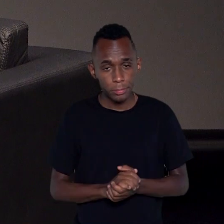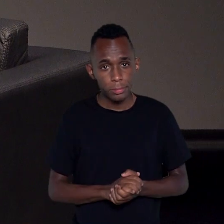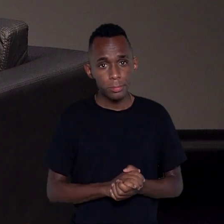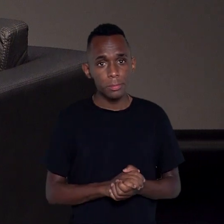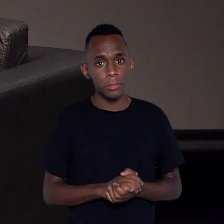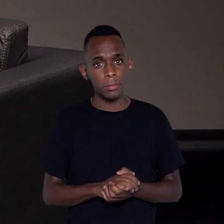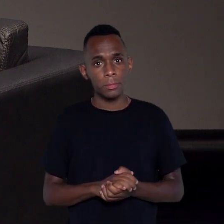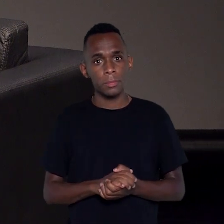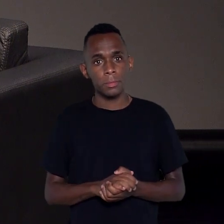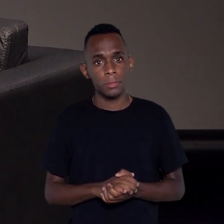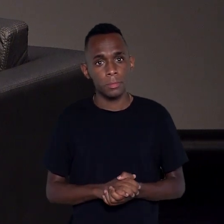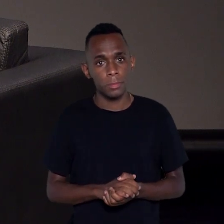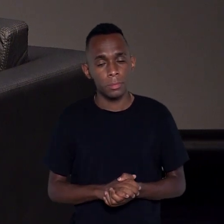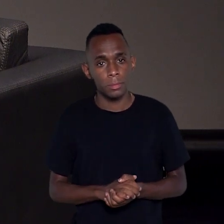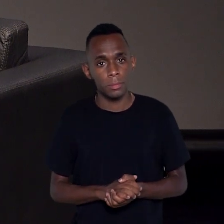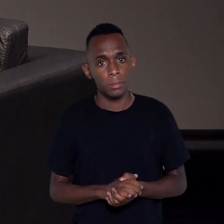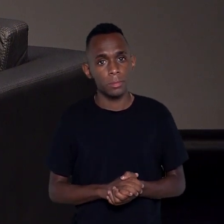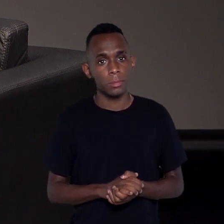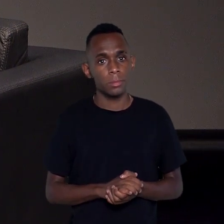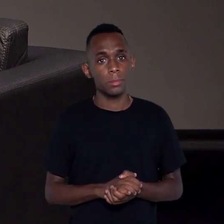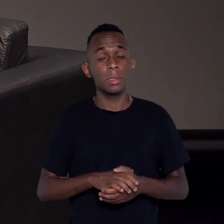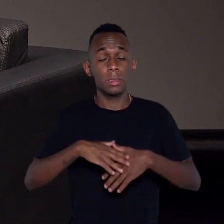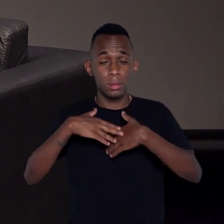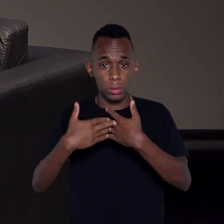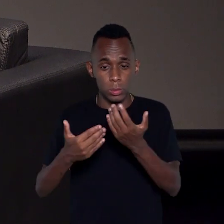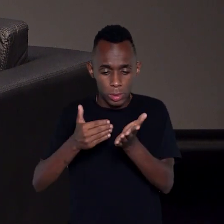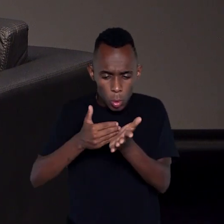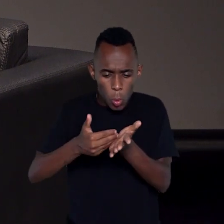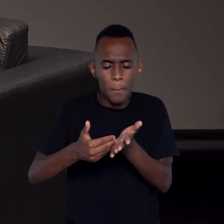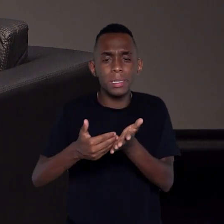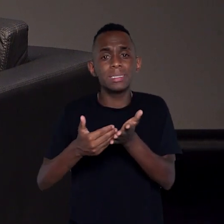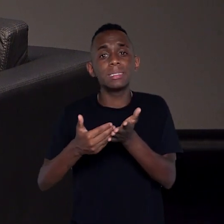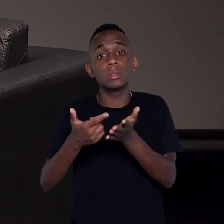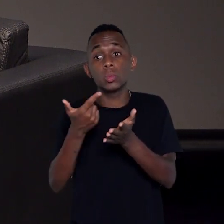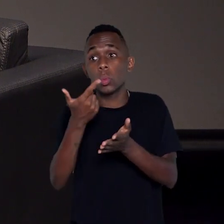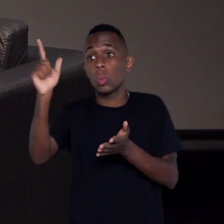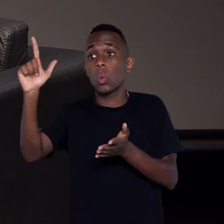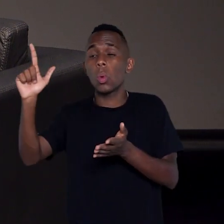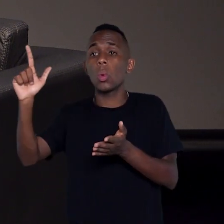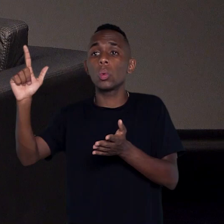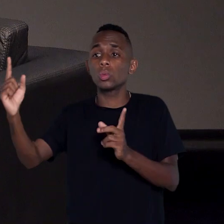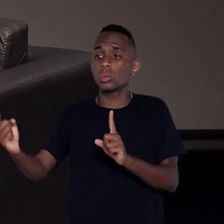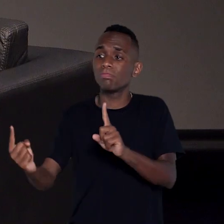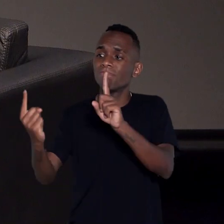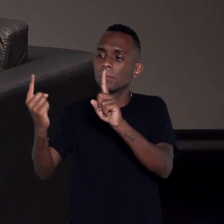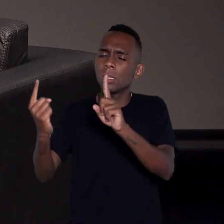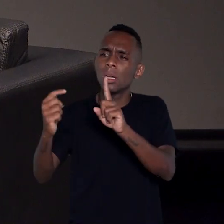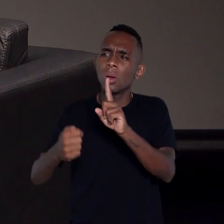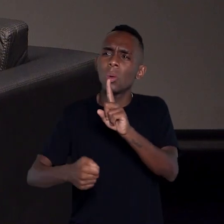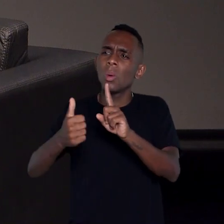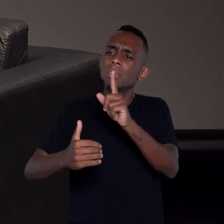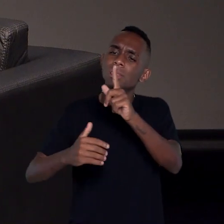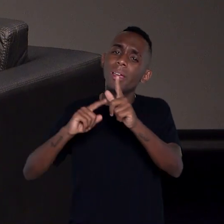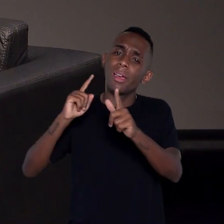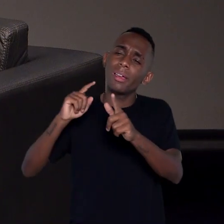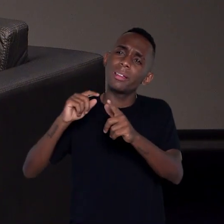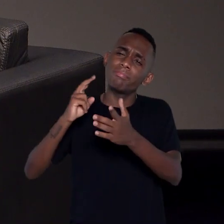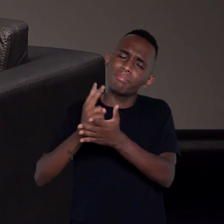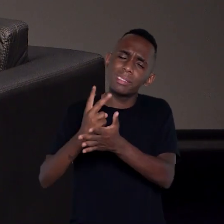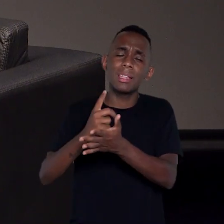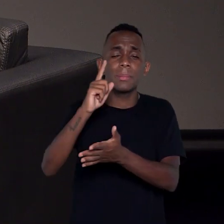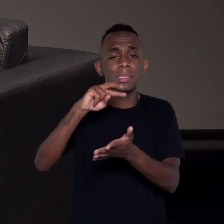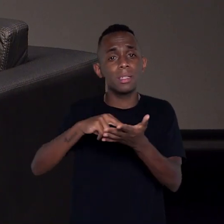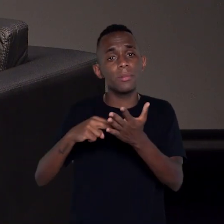E é isso. Essa origem do outro quase sempre é uma construção, né? É